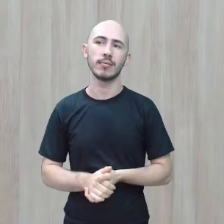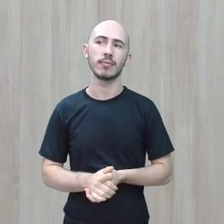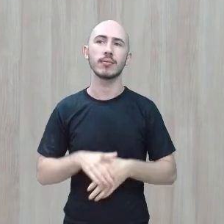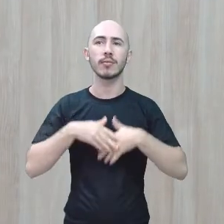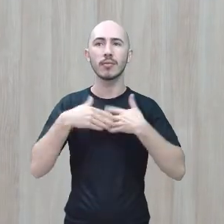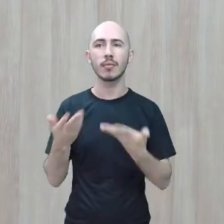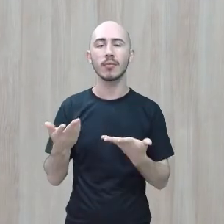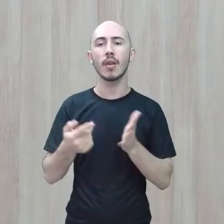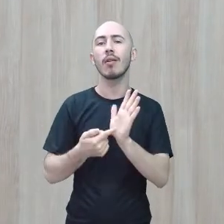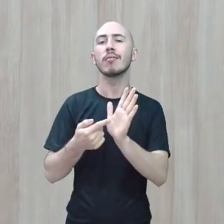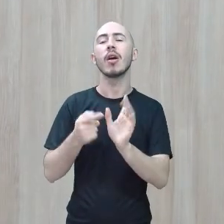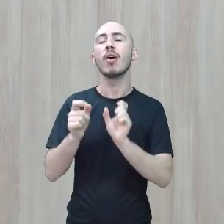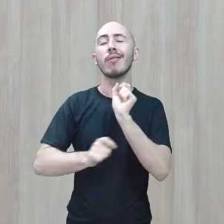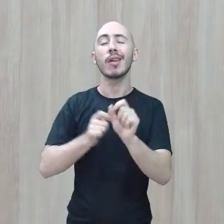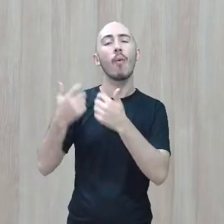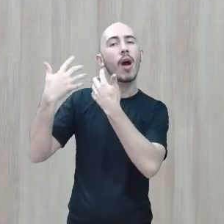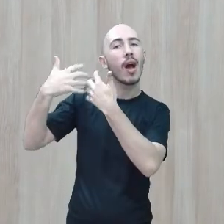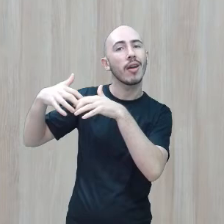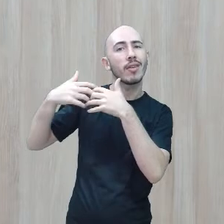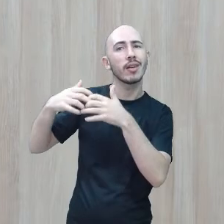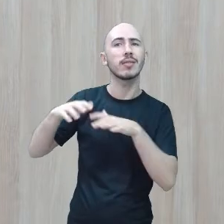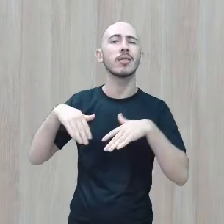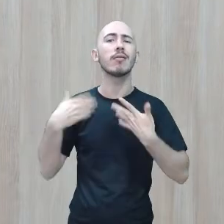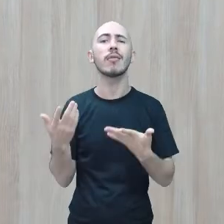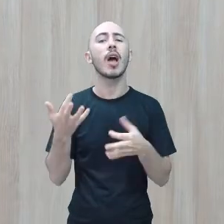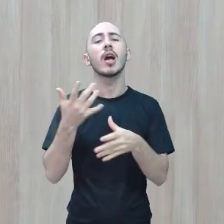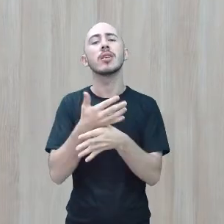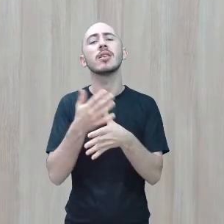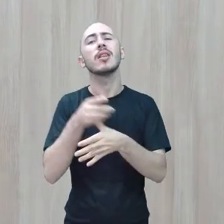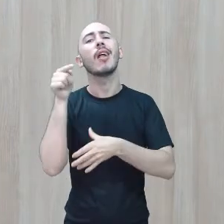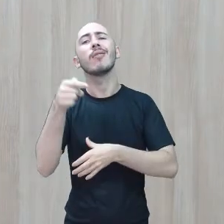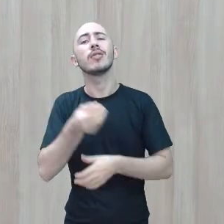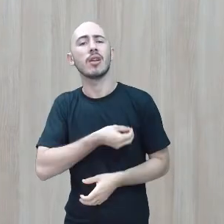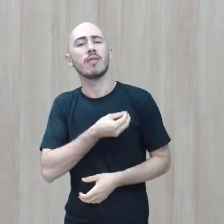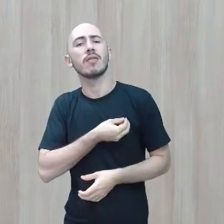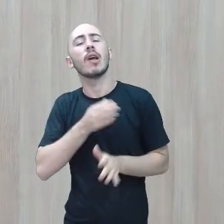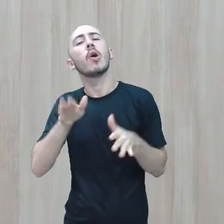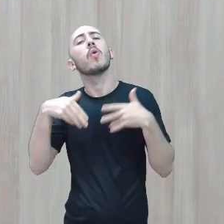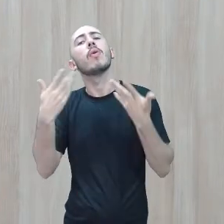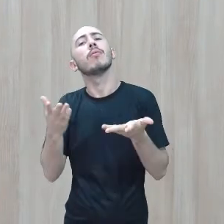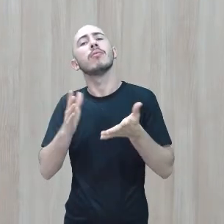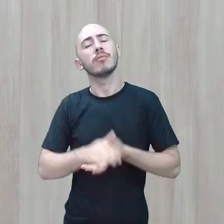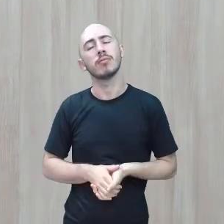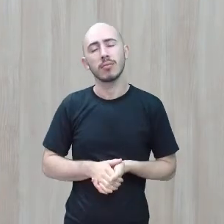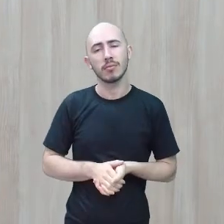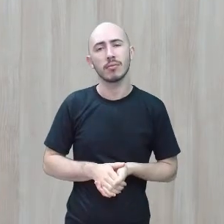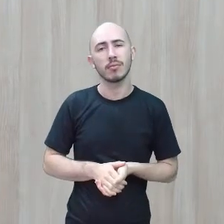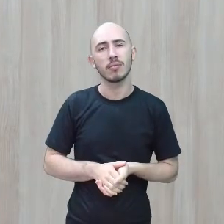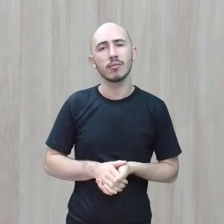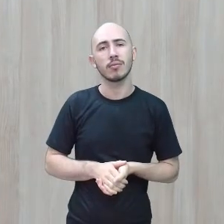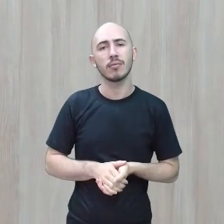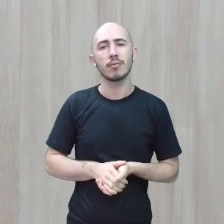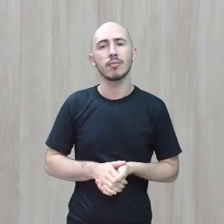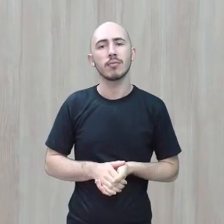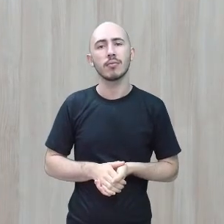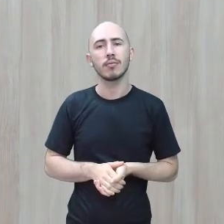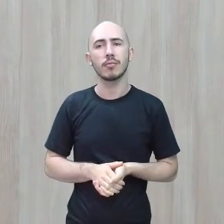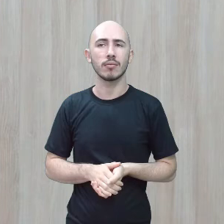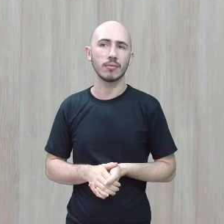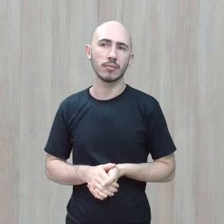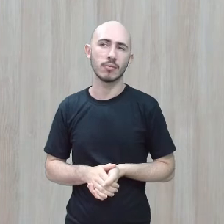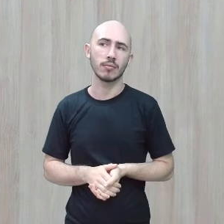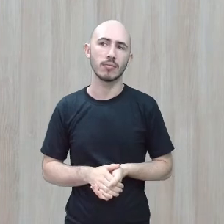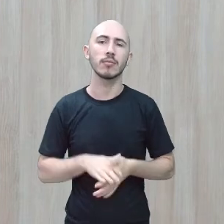eu trago uma reflexão, né? Que cidade você quer viver, né? Que cidade é essa que a gente quer viver? Então,